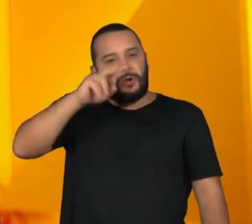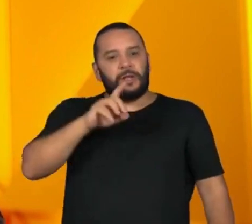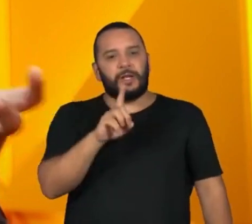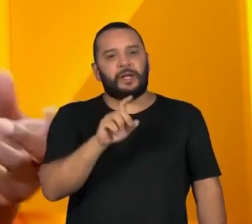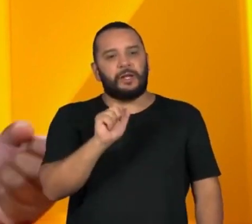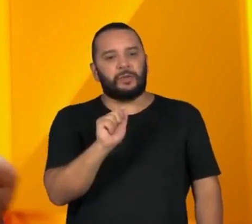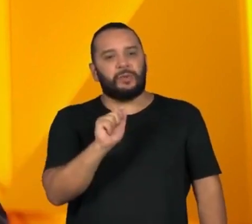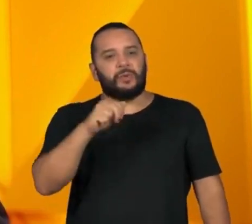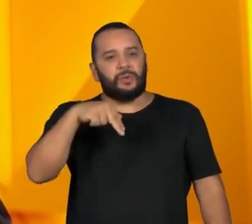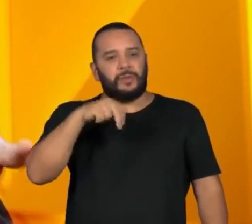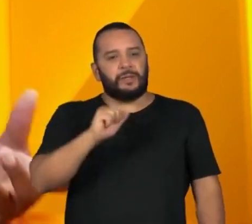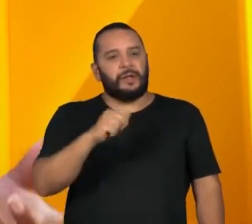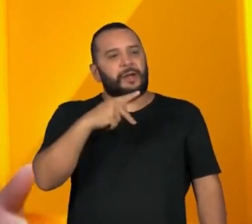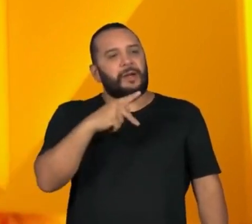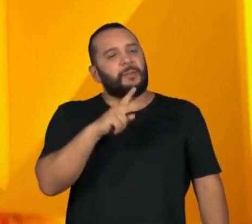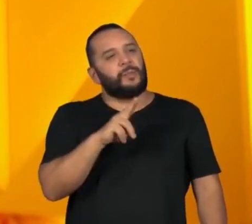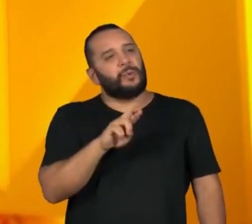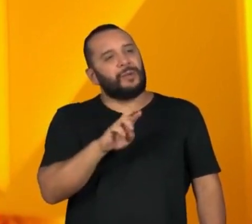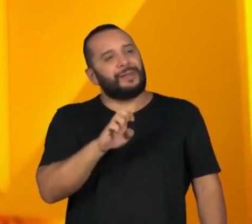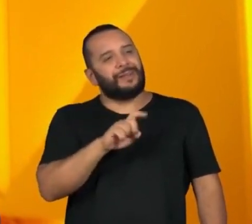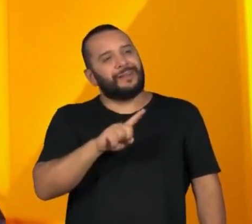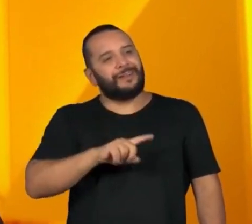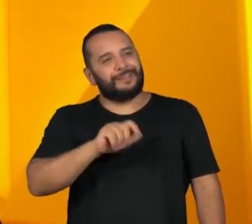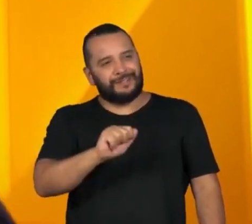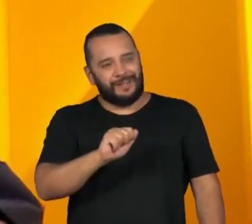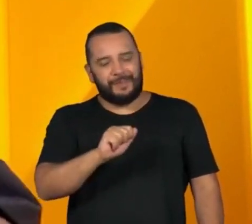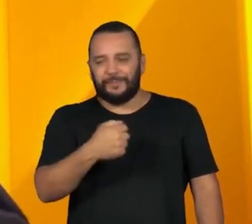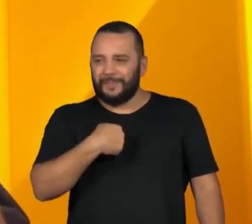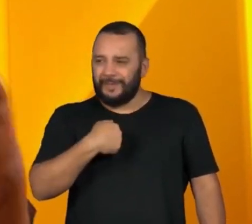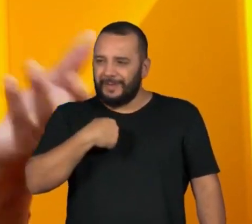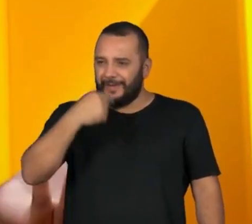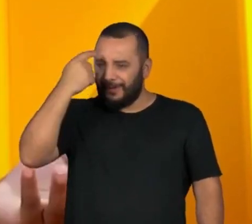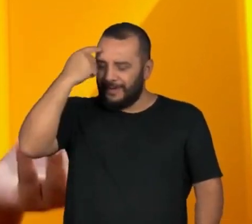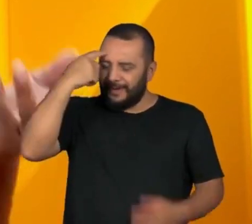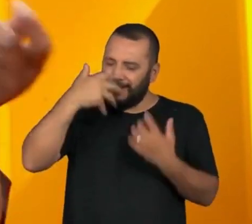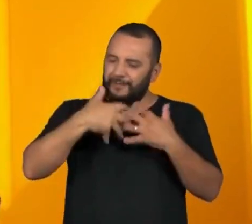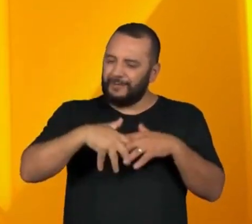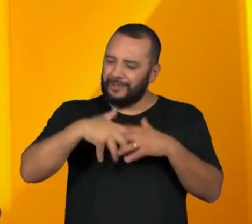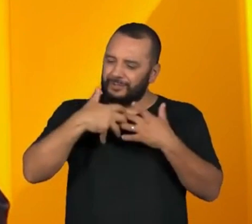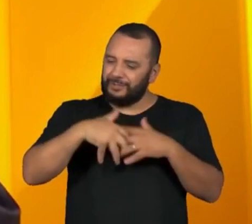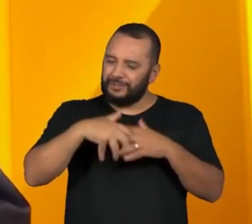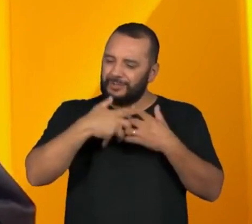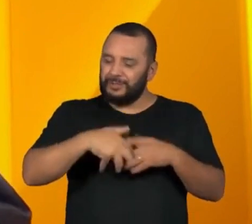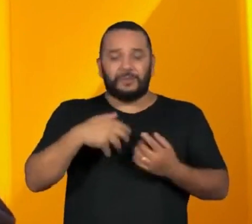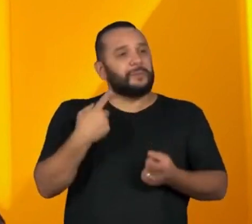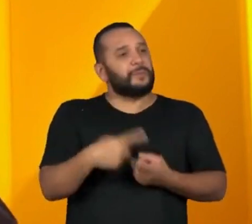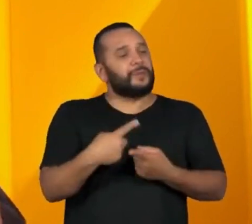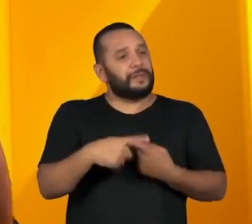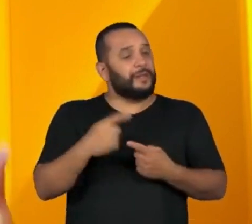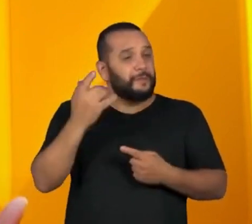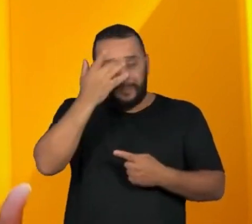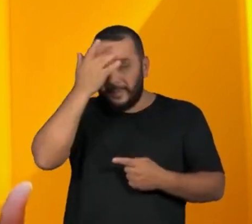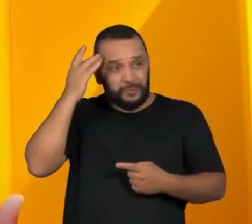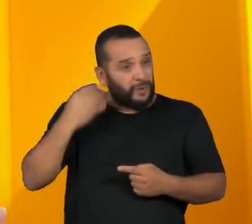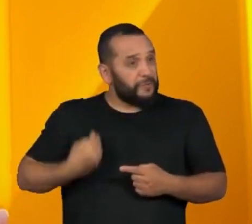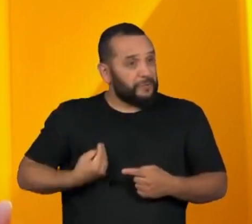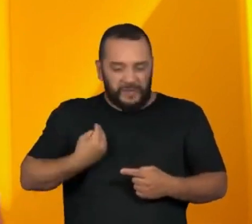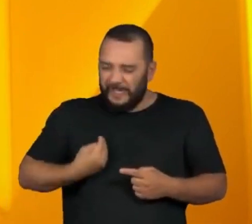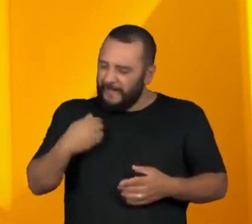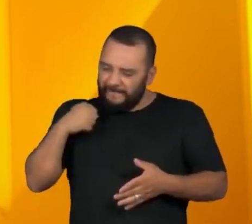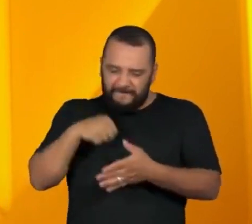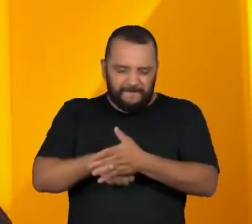muito refletindo muito sobre o fato de que algumas pessoas acabam dedicando a vida toda por uma causa